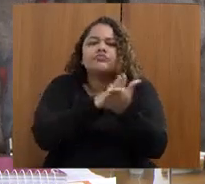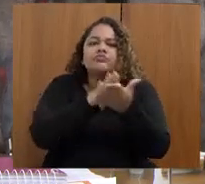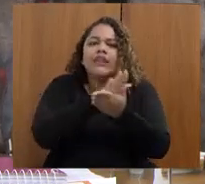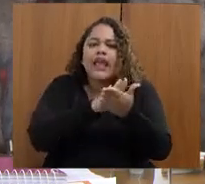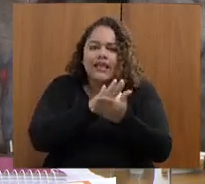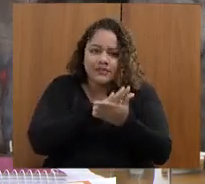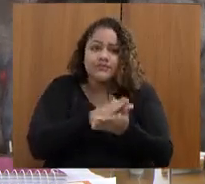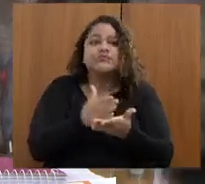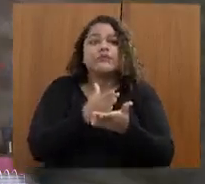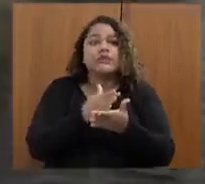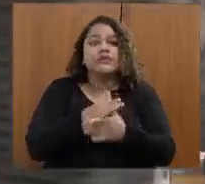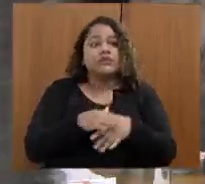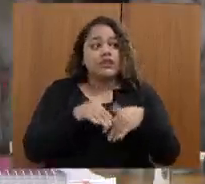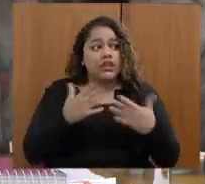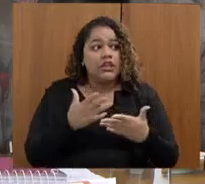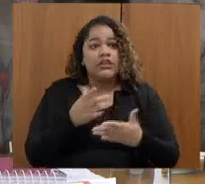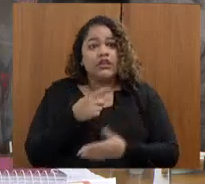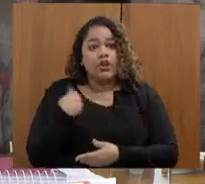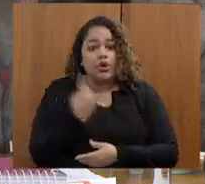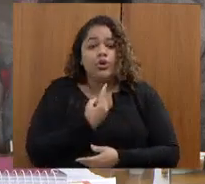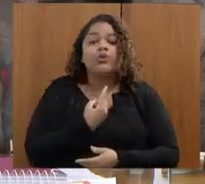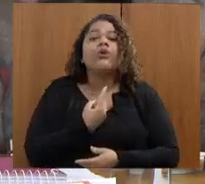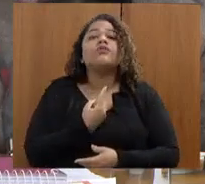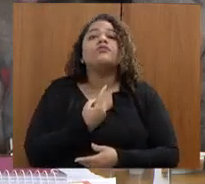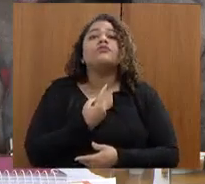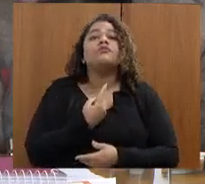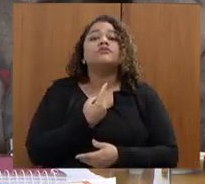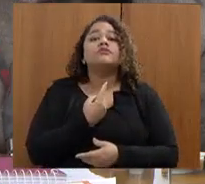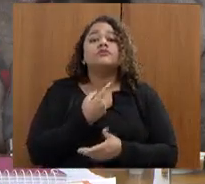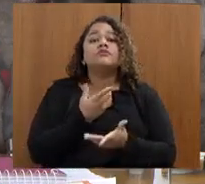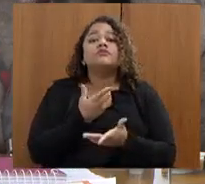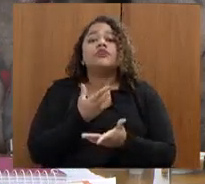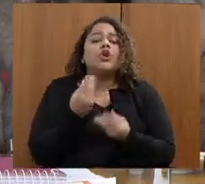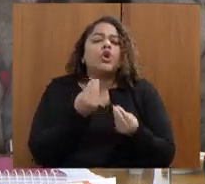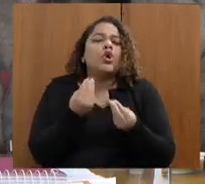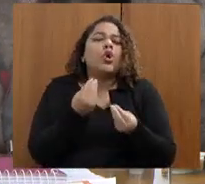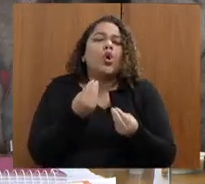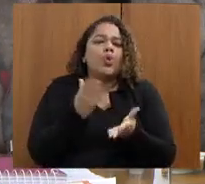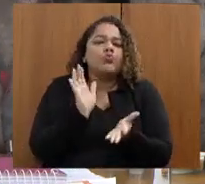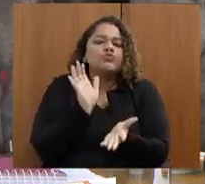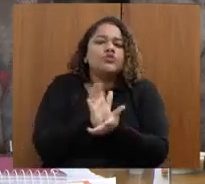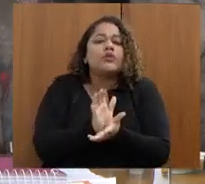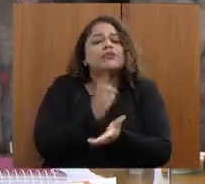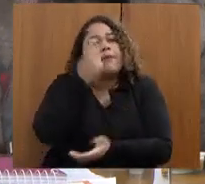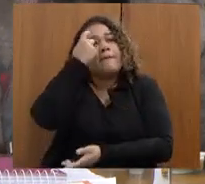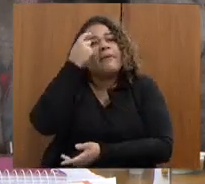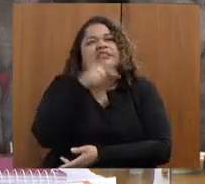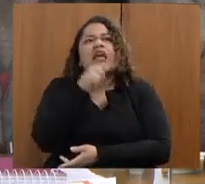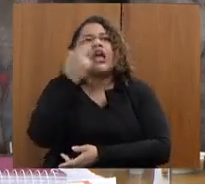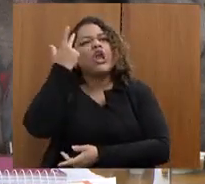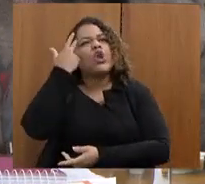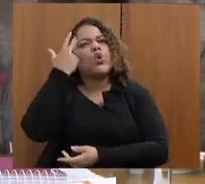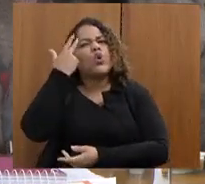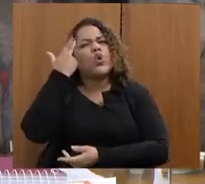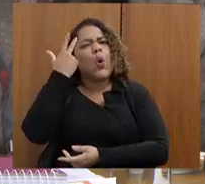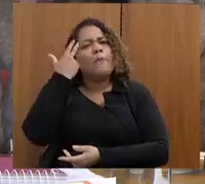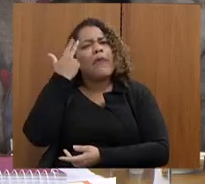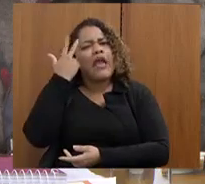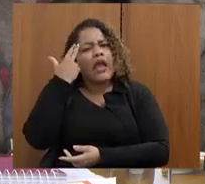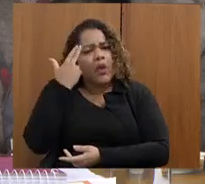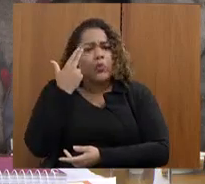e qual é o qual é a situação que nos leva a normalizar que para